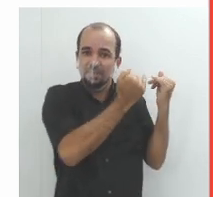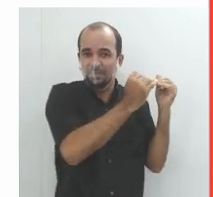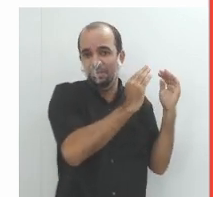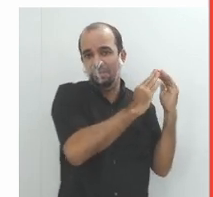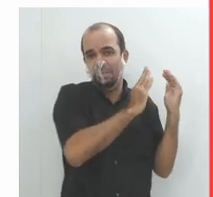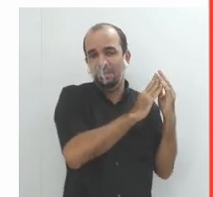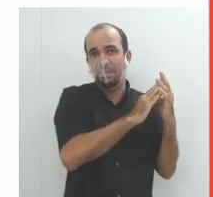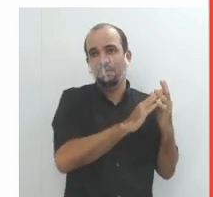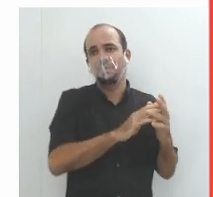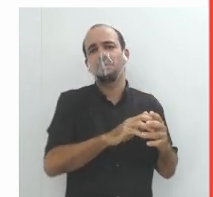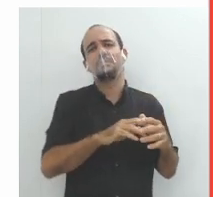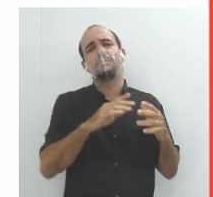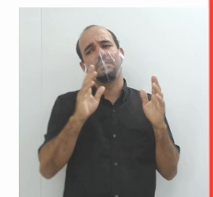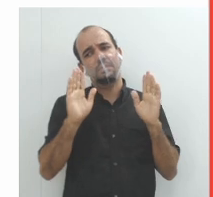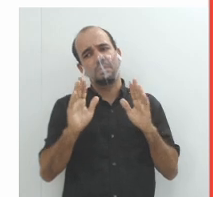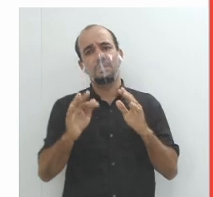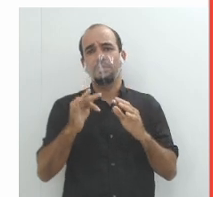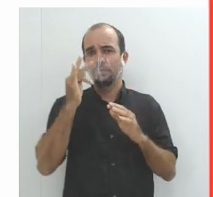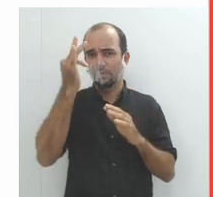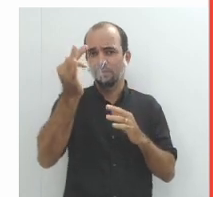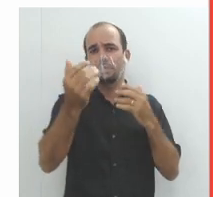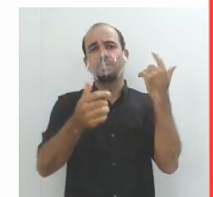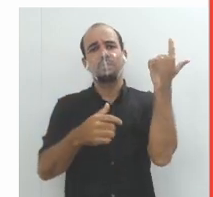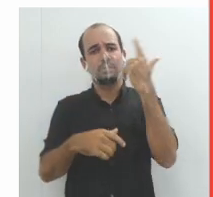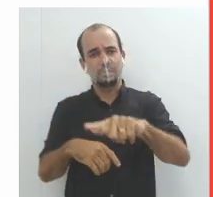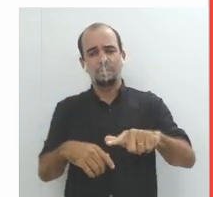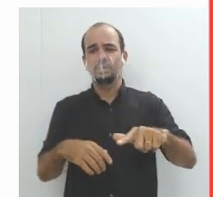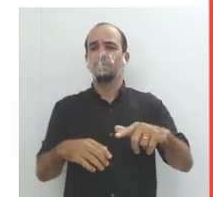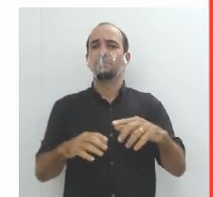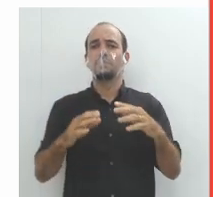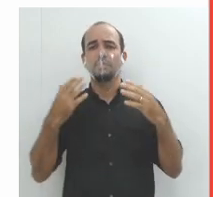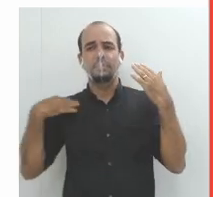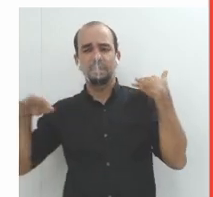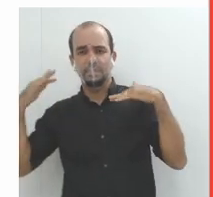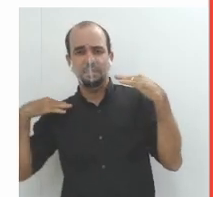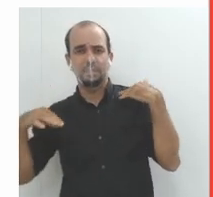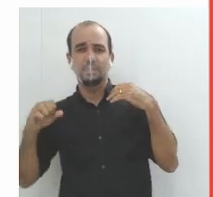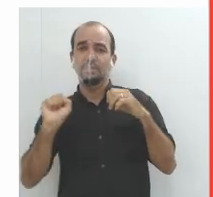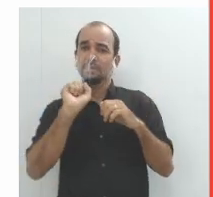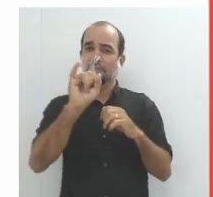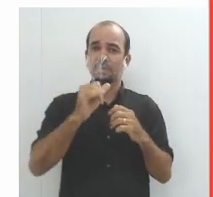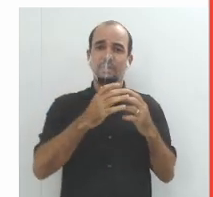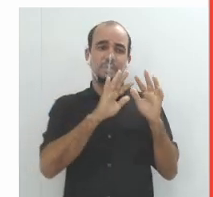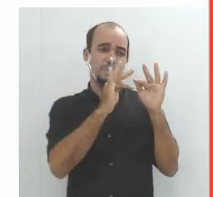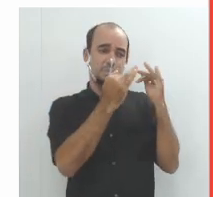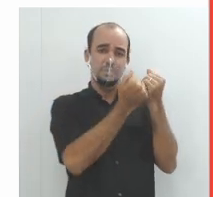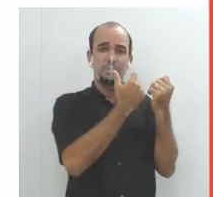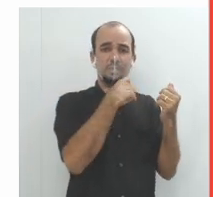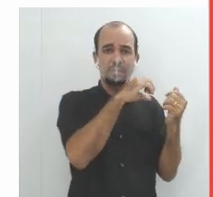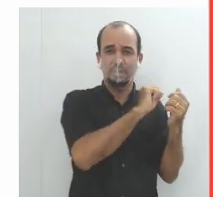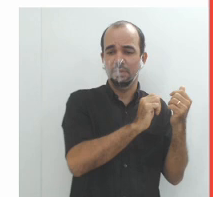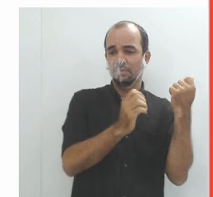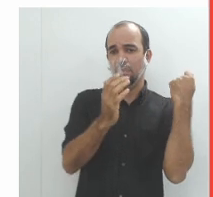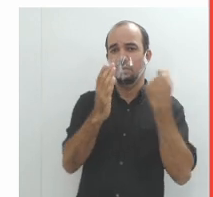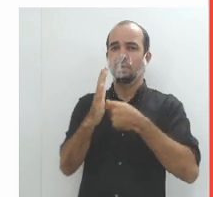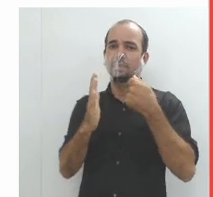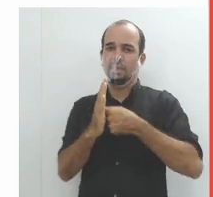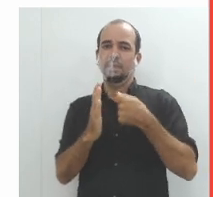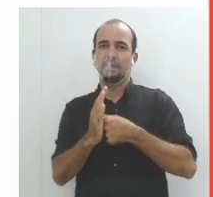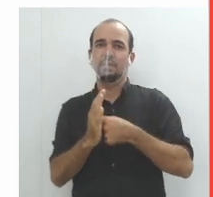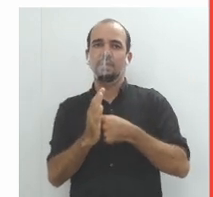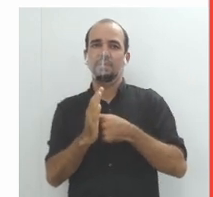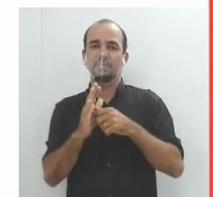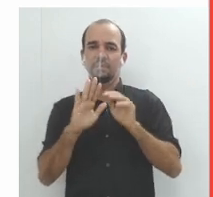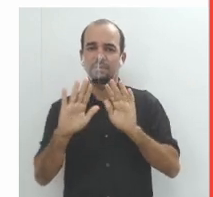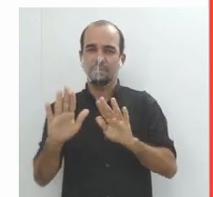outro passeio como esse se for obrigado por seus pais. Antes que eu mostre a vocês mais